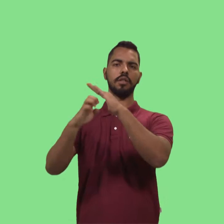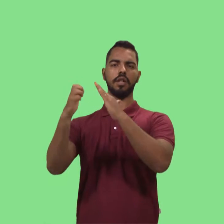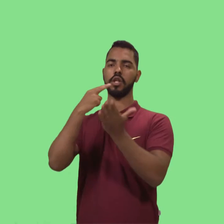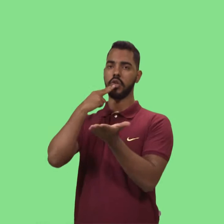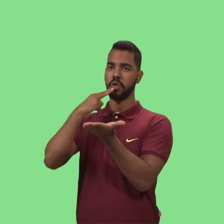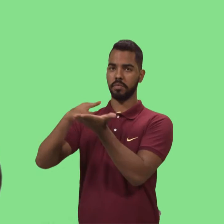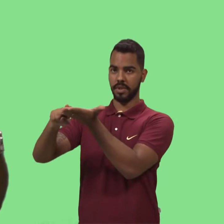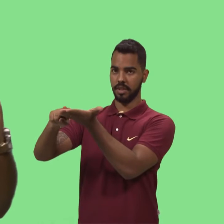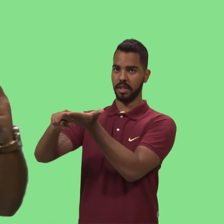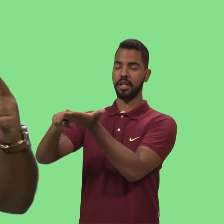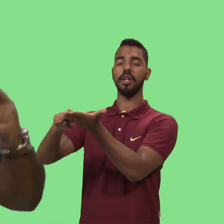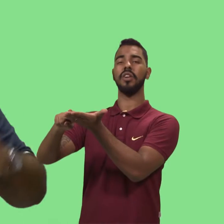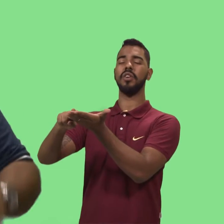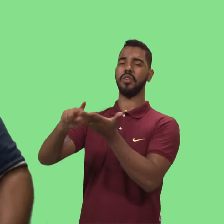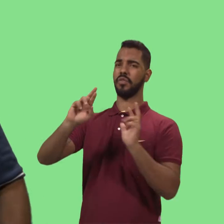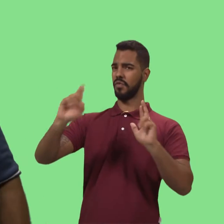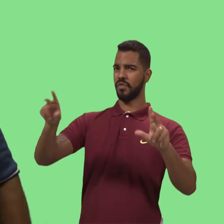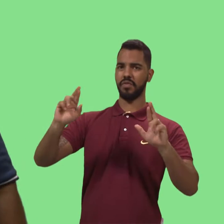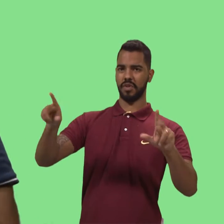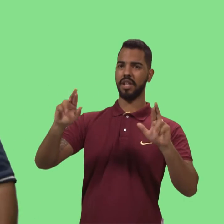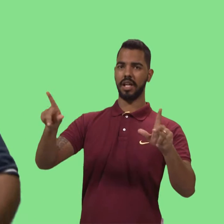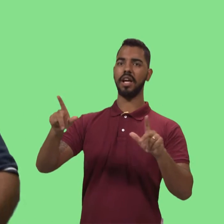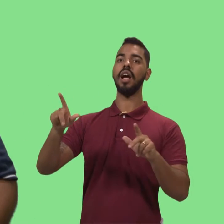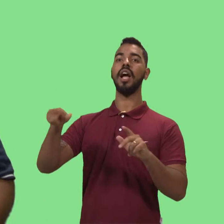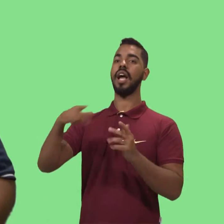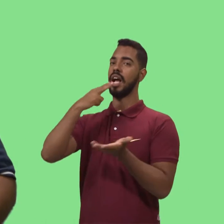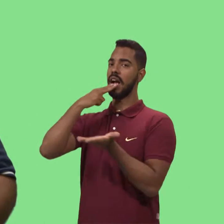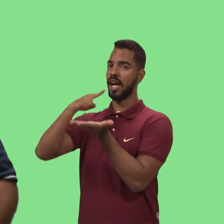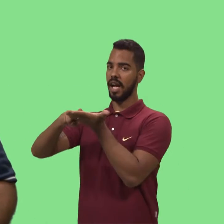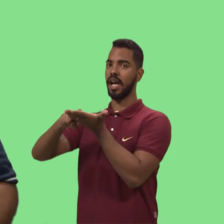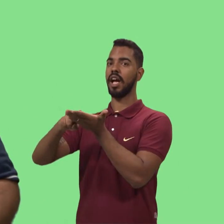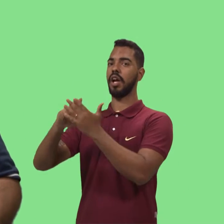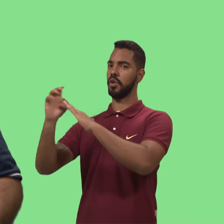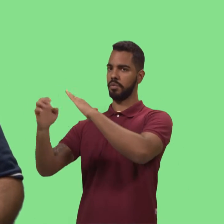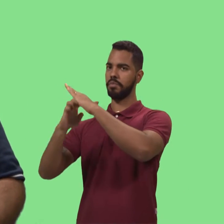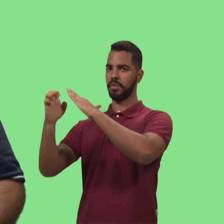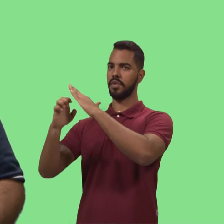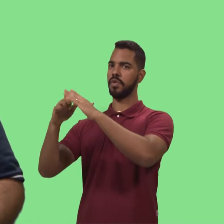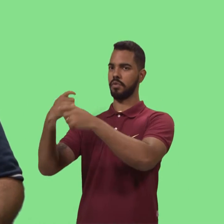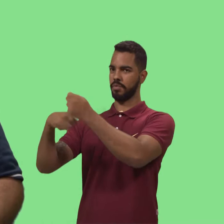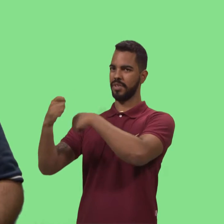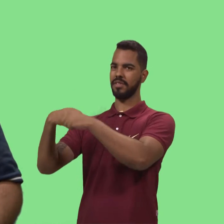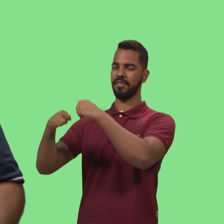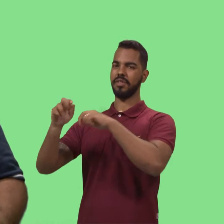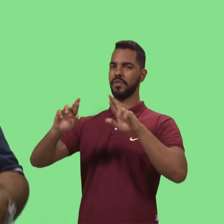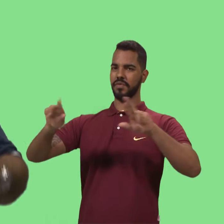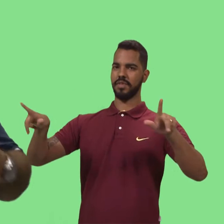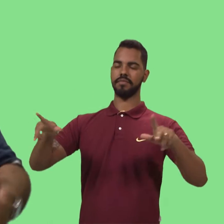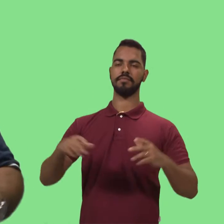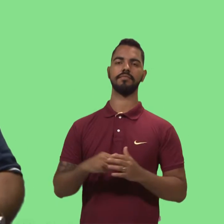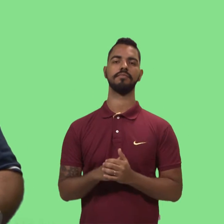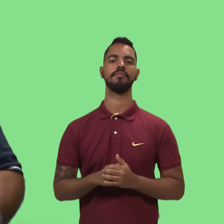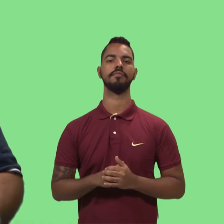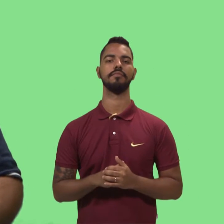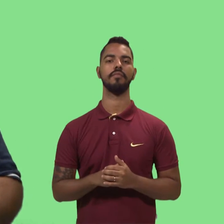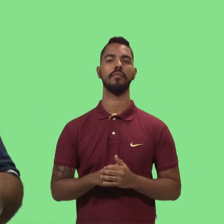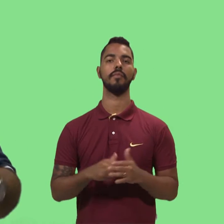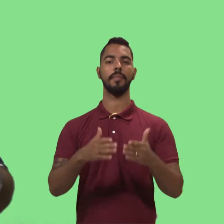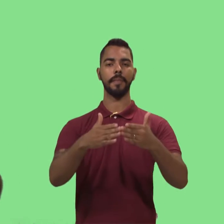que nós vimos anteriormente. Sabemos que o modo como expressamos nossas intenções pode